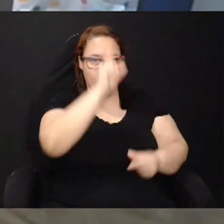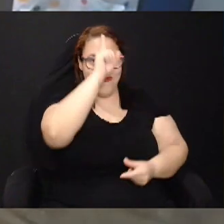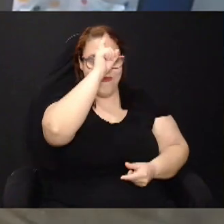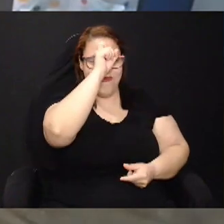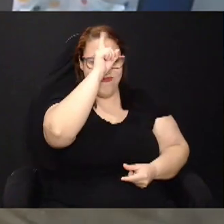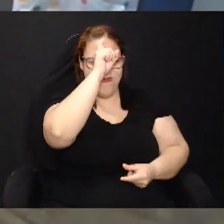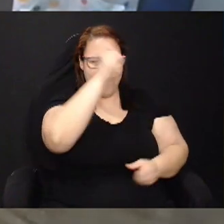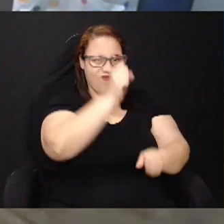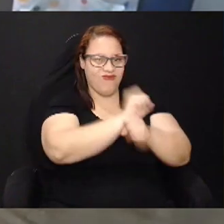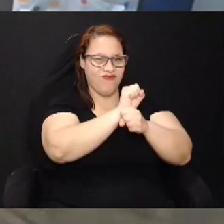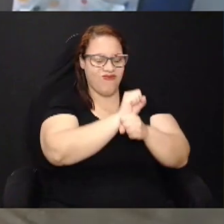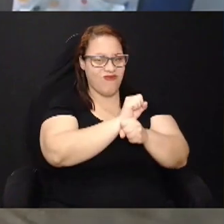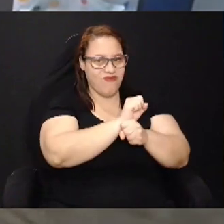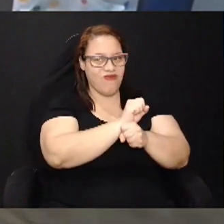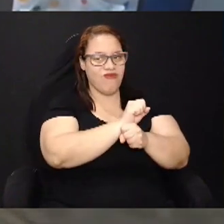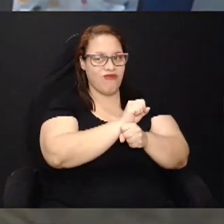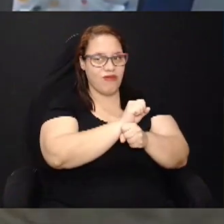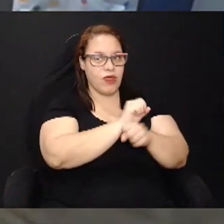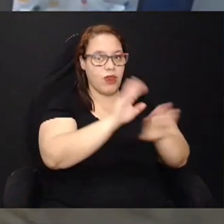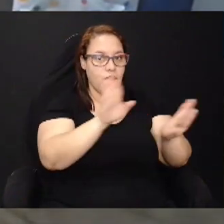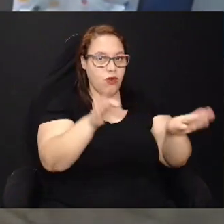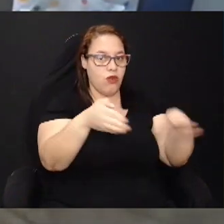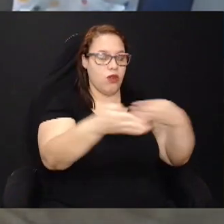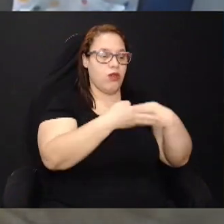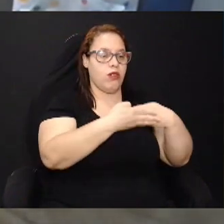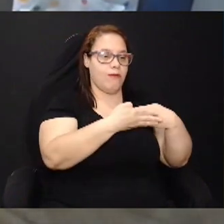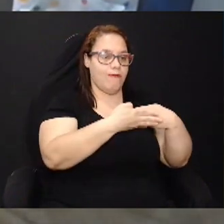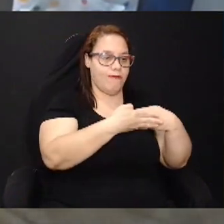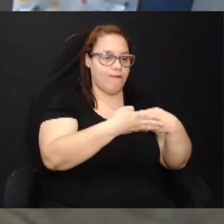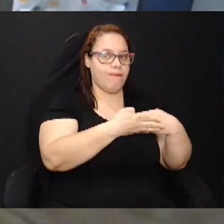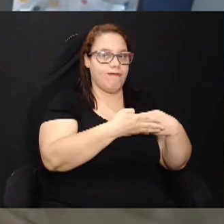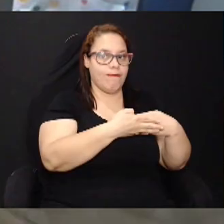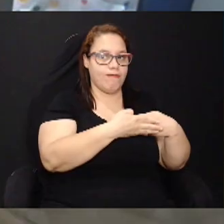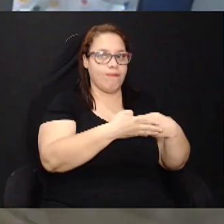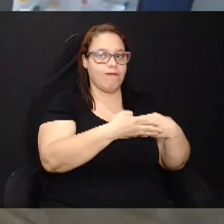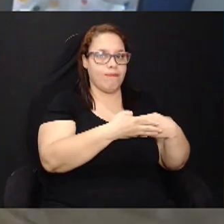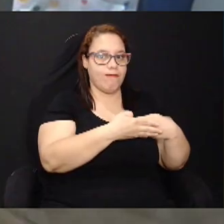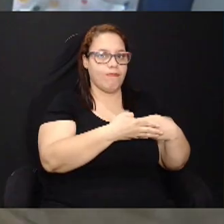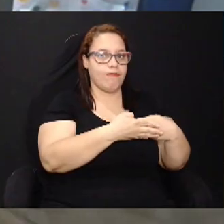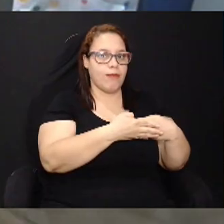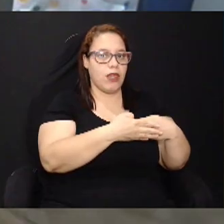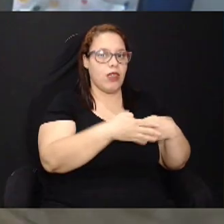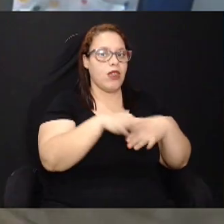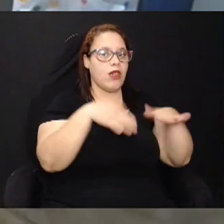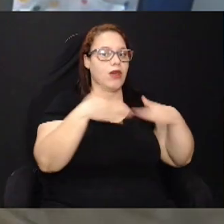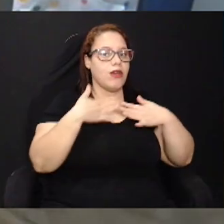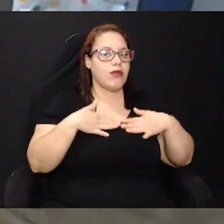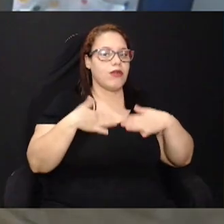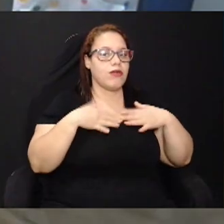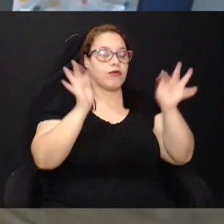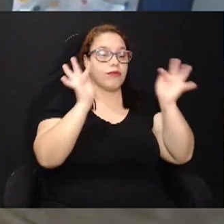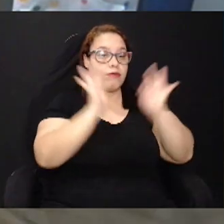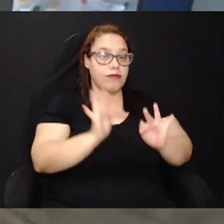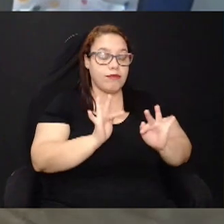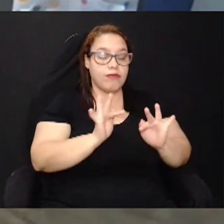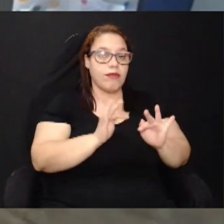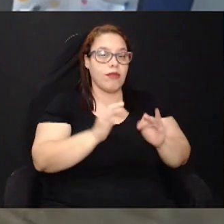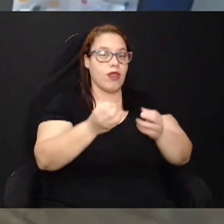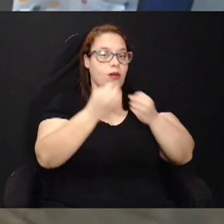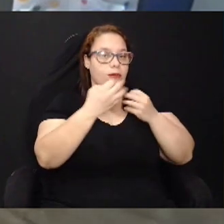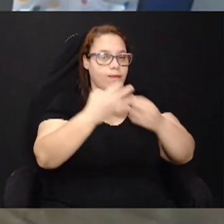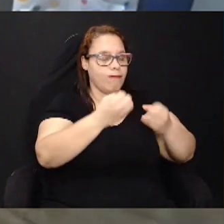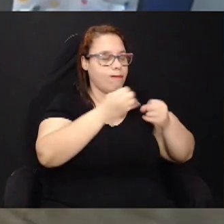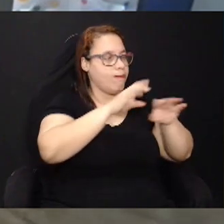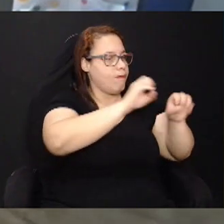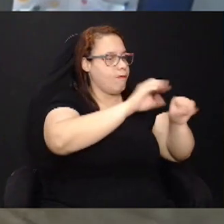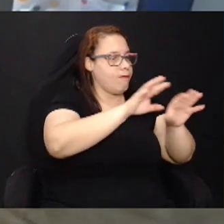acabou fechando. Mas foi um momento muito agradável. Mas a gente estimulou vários outros grupos a